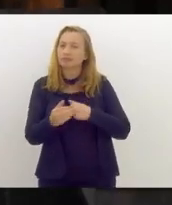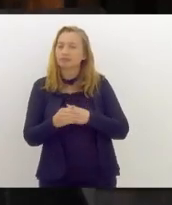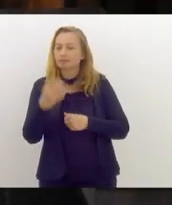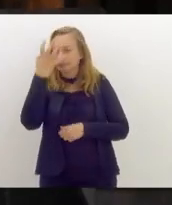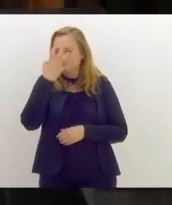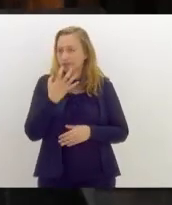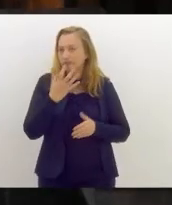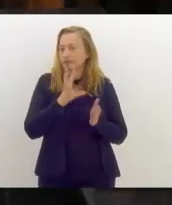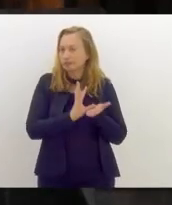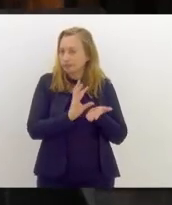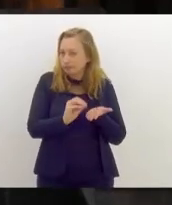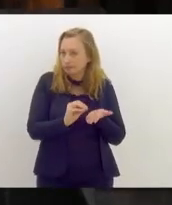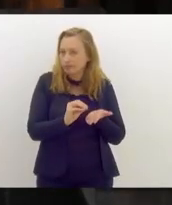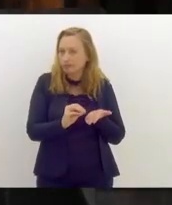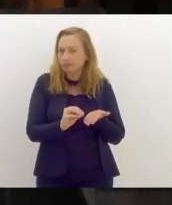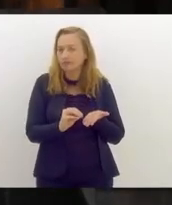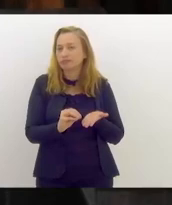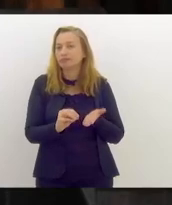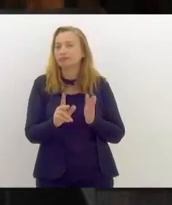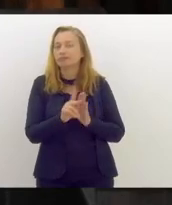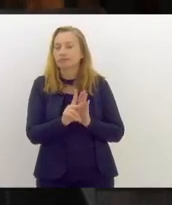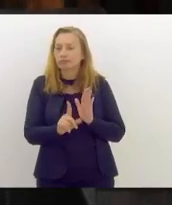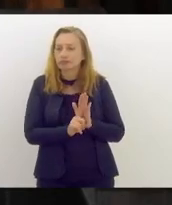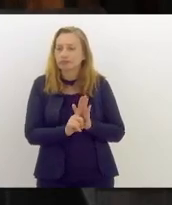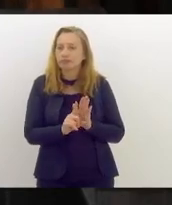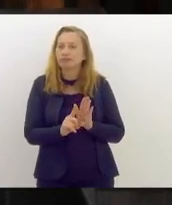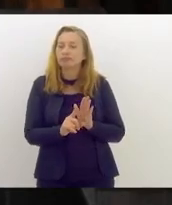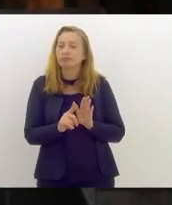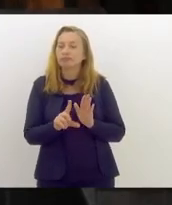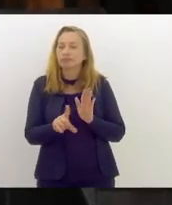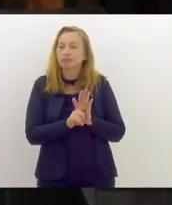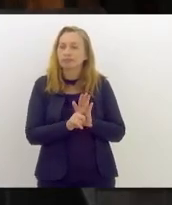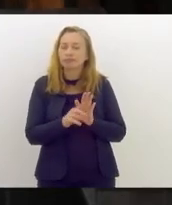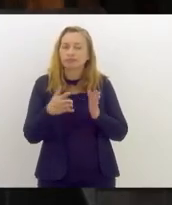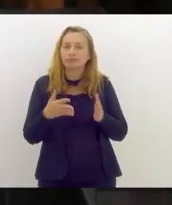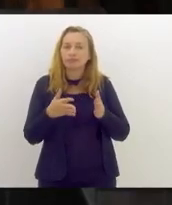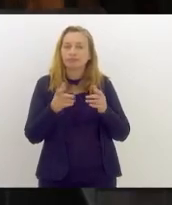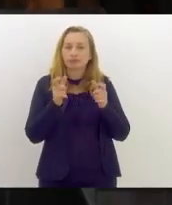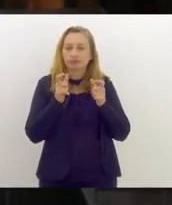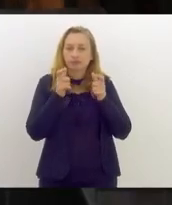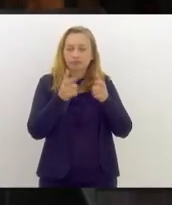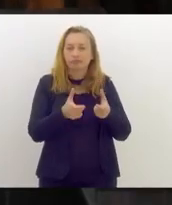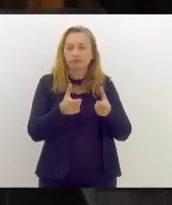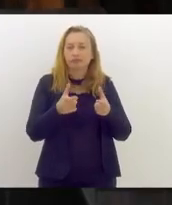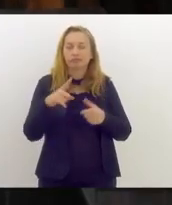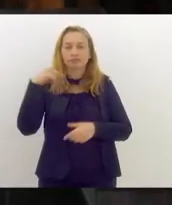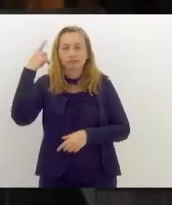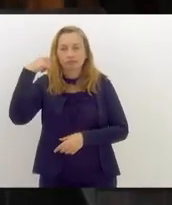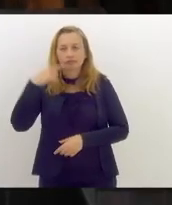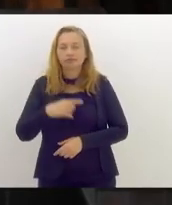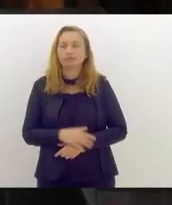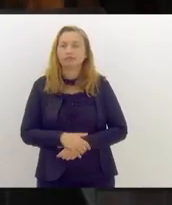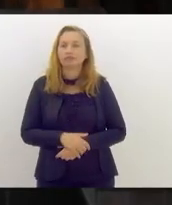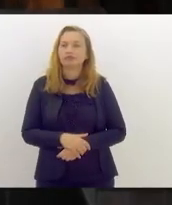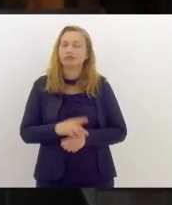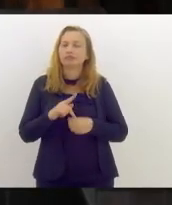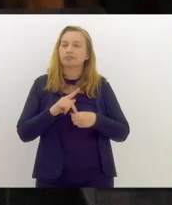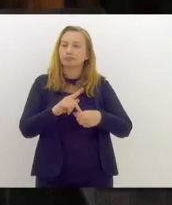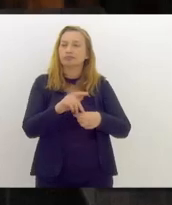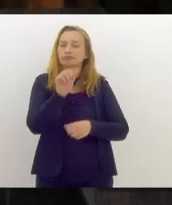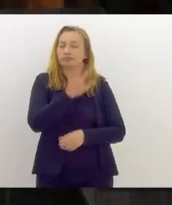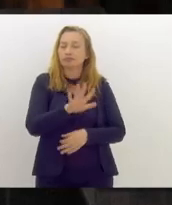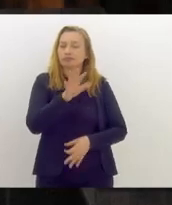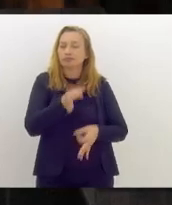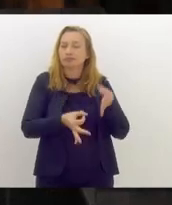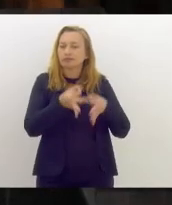das das dos projetos de leis de atenção da advocacia o seu procurador-geral de